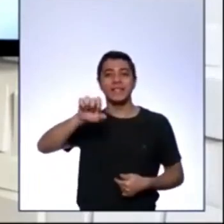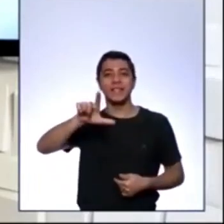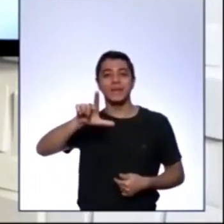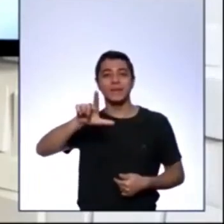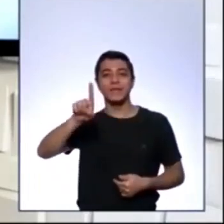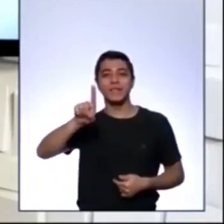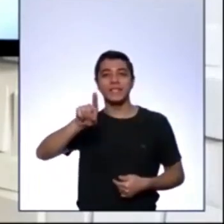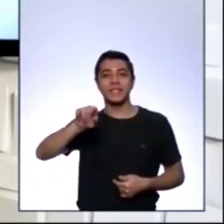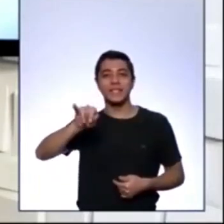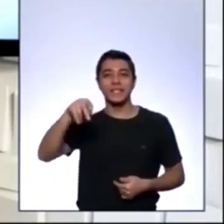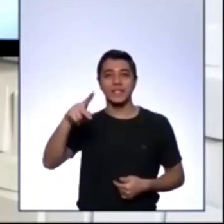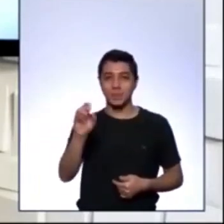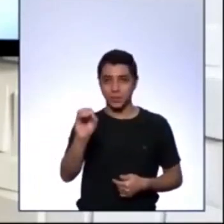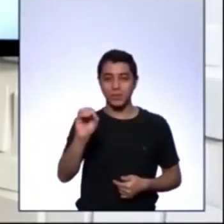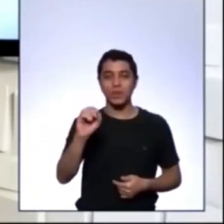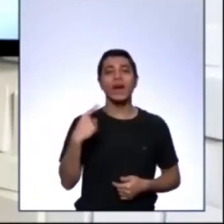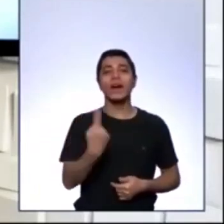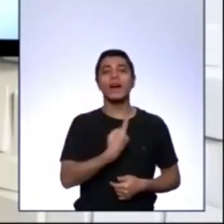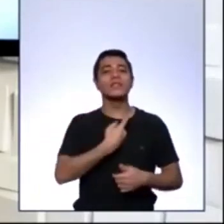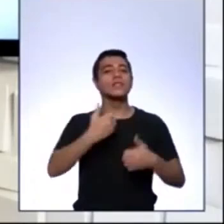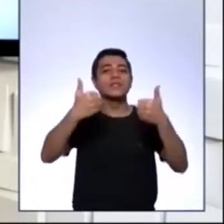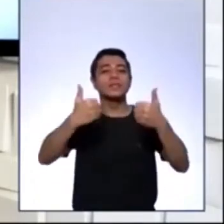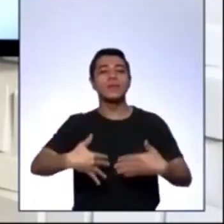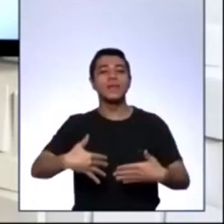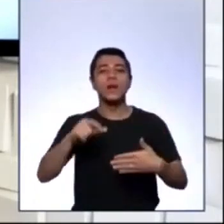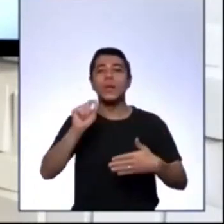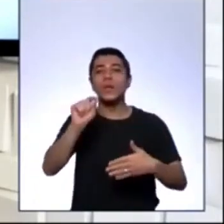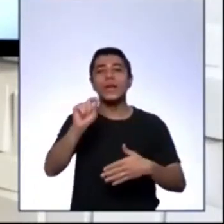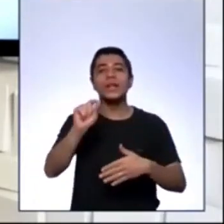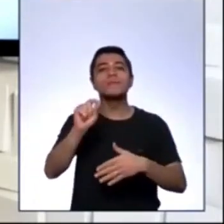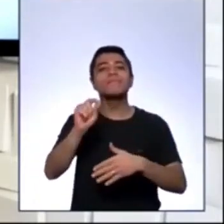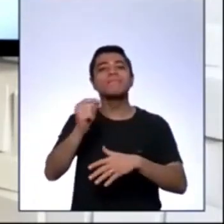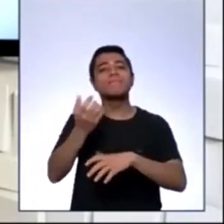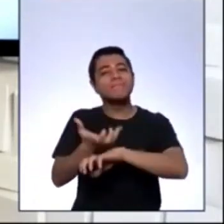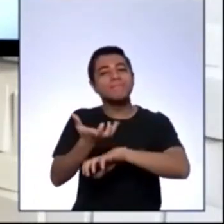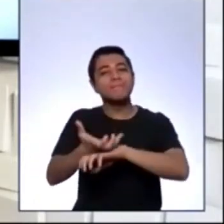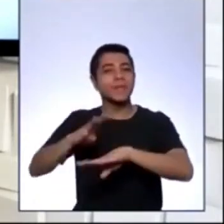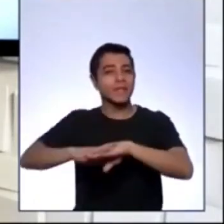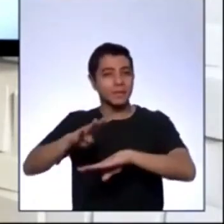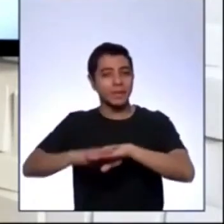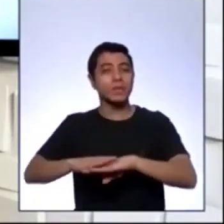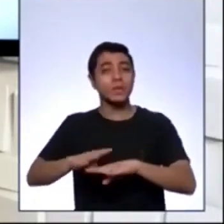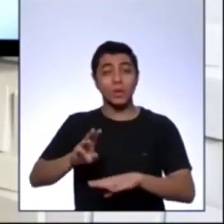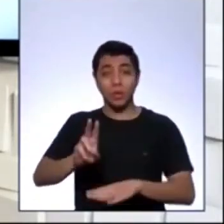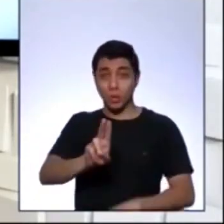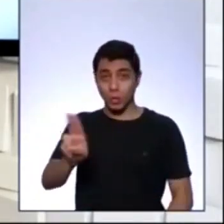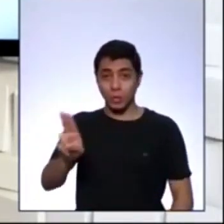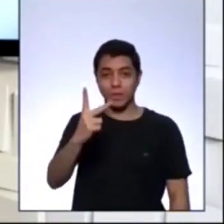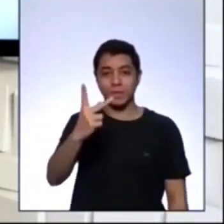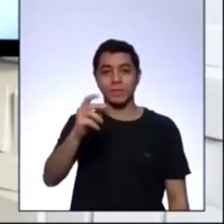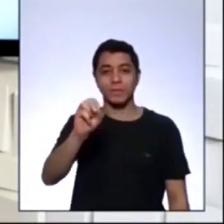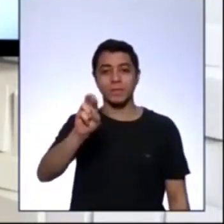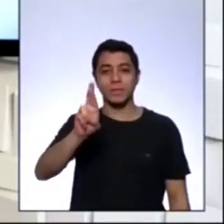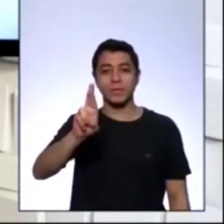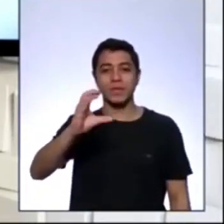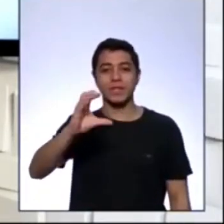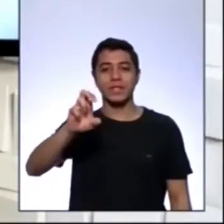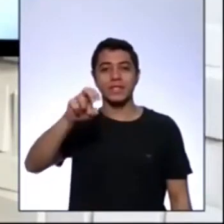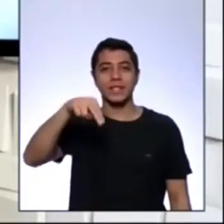matéria que chama por serragem rapaz Vamos aprender parte um